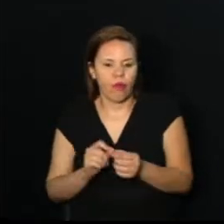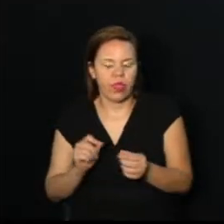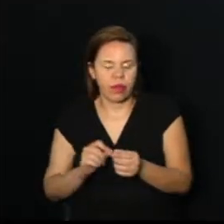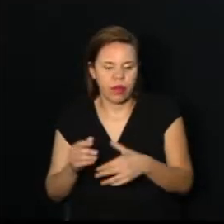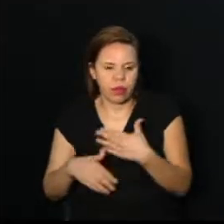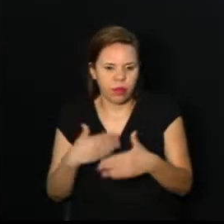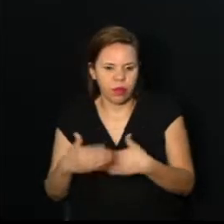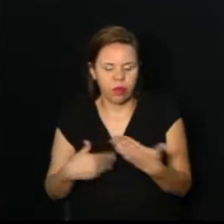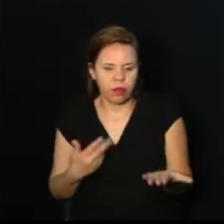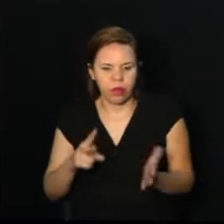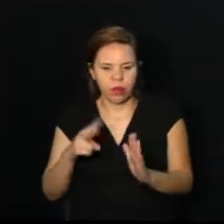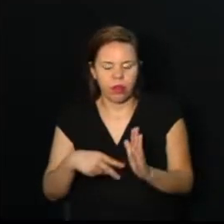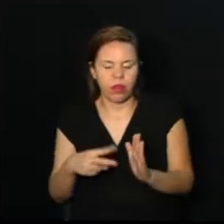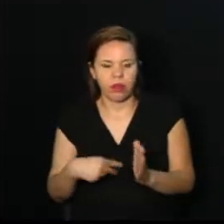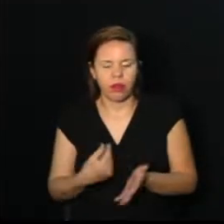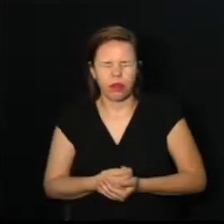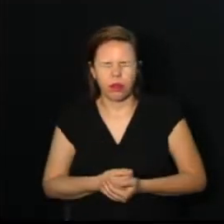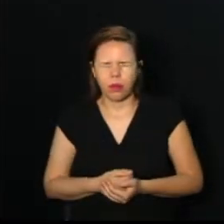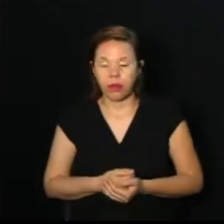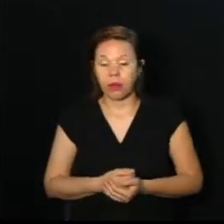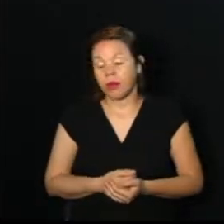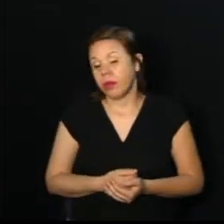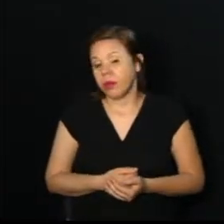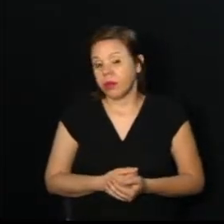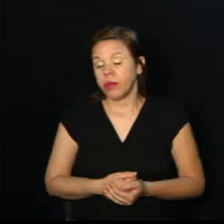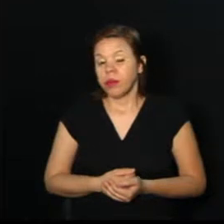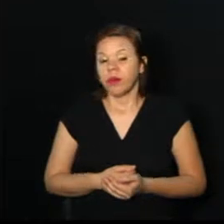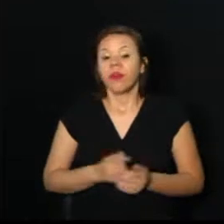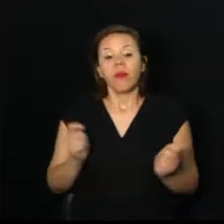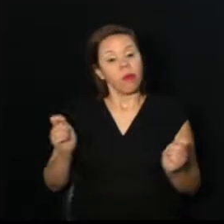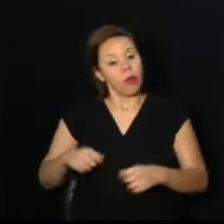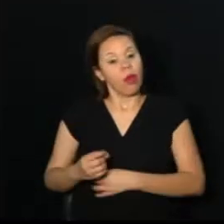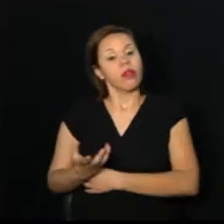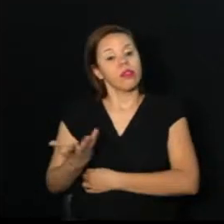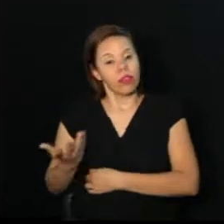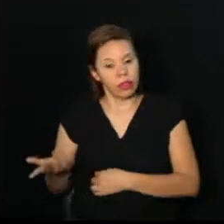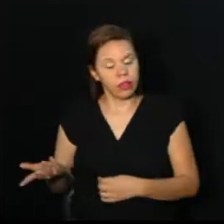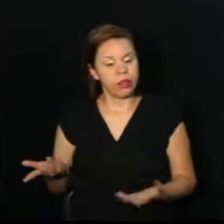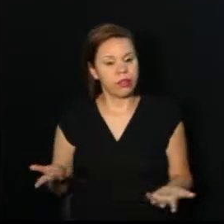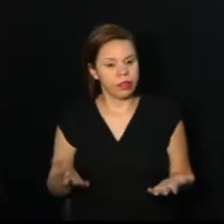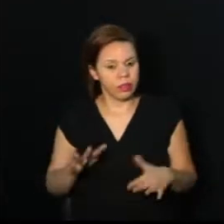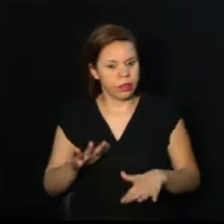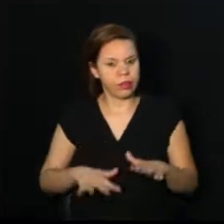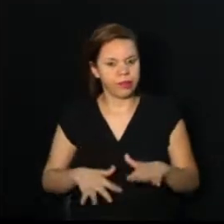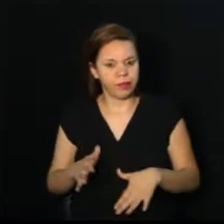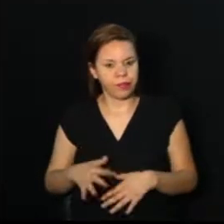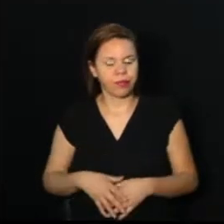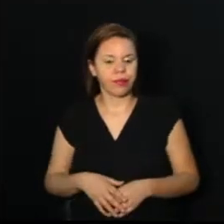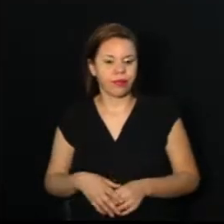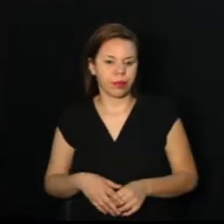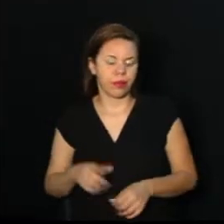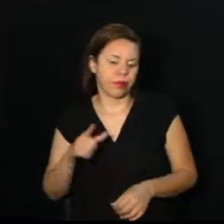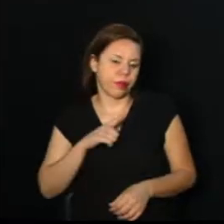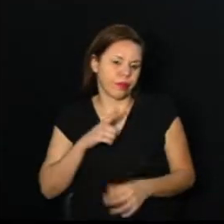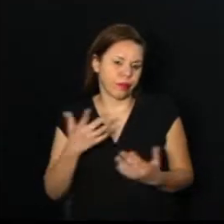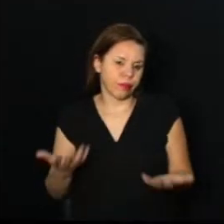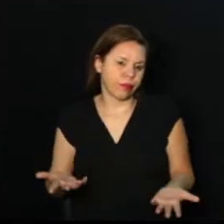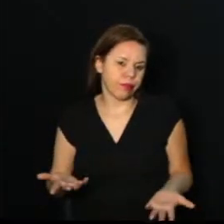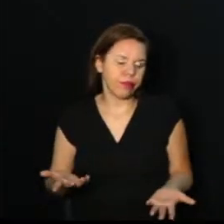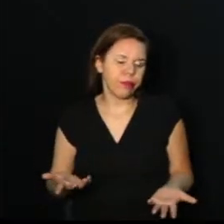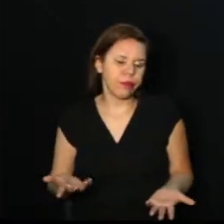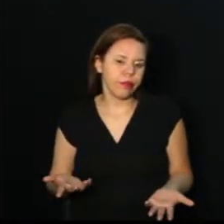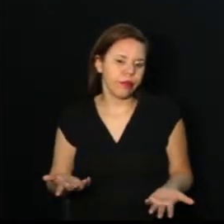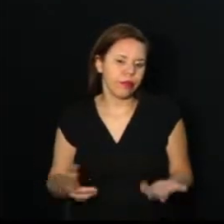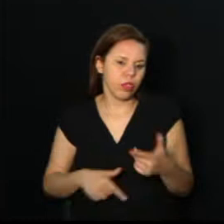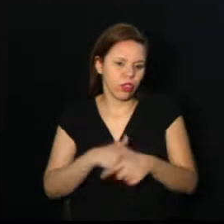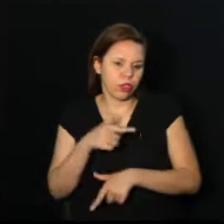processo da leitura. Esse processo pode ser e pode ter uma